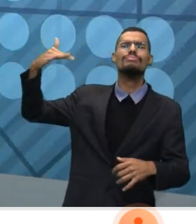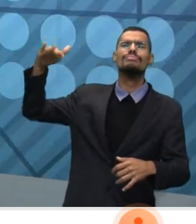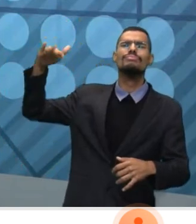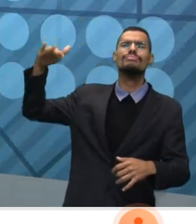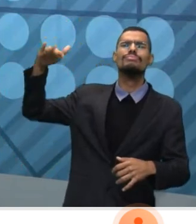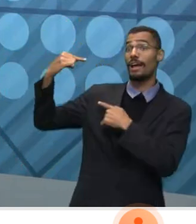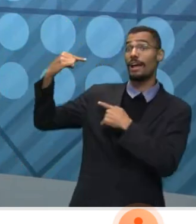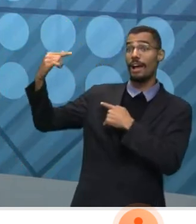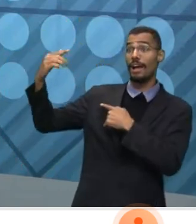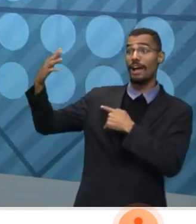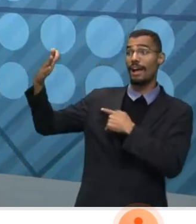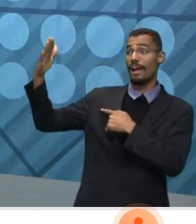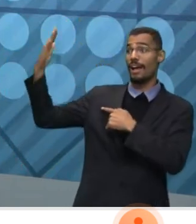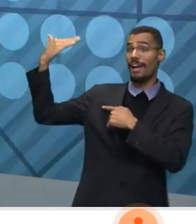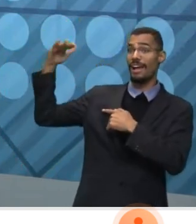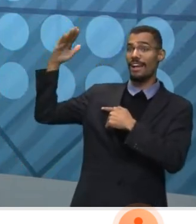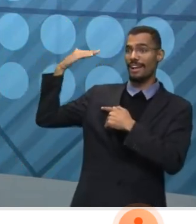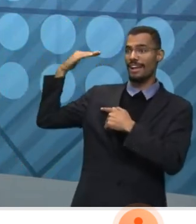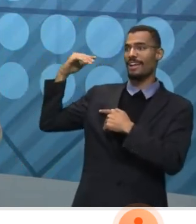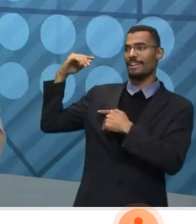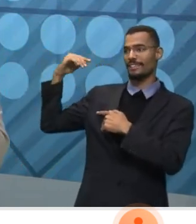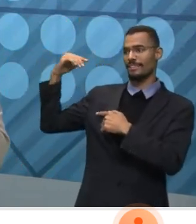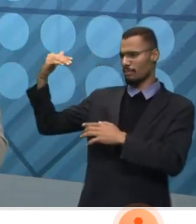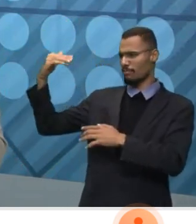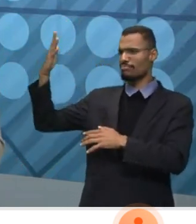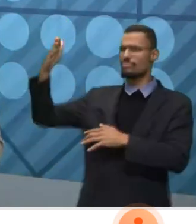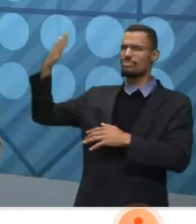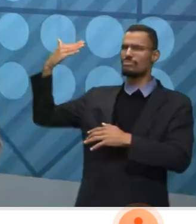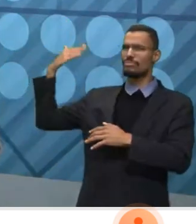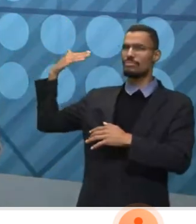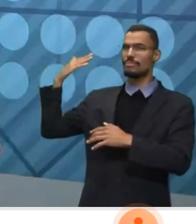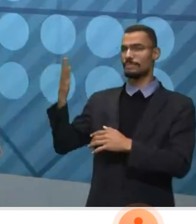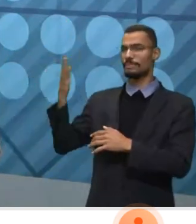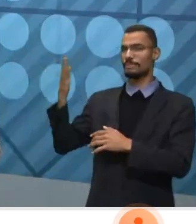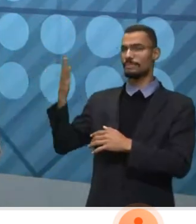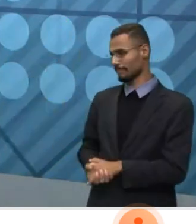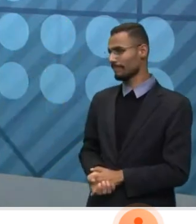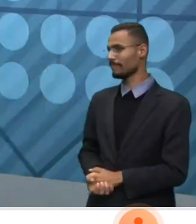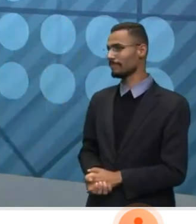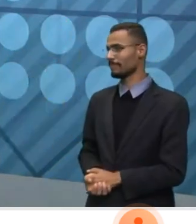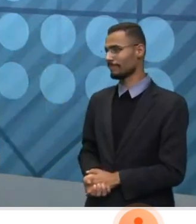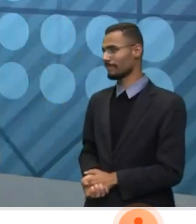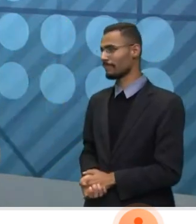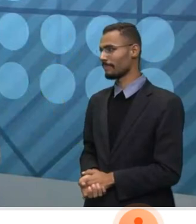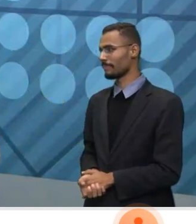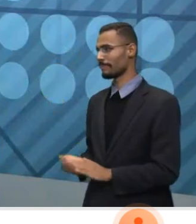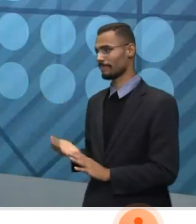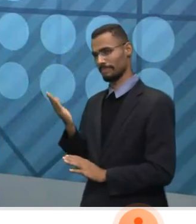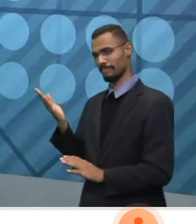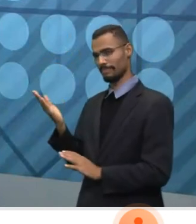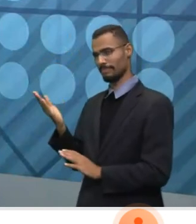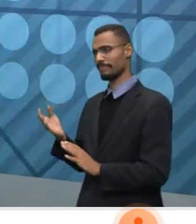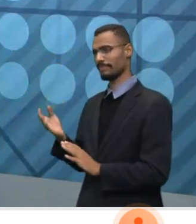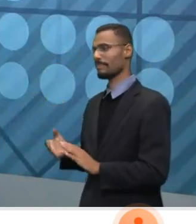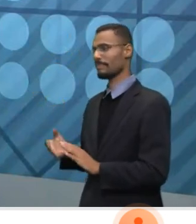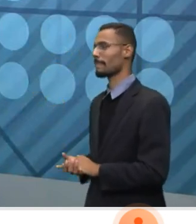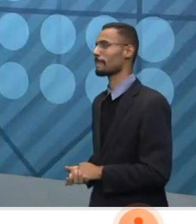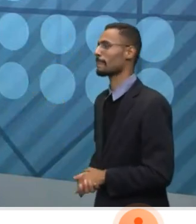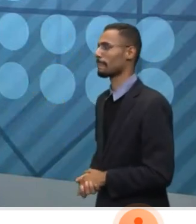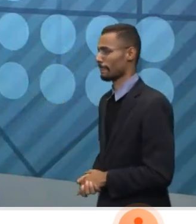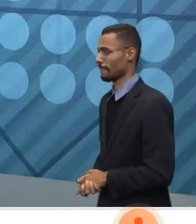distancia mais, deixa mais longe o braço. Havia uma mulher, chamava,